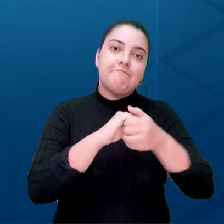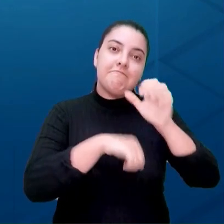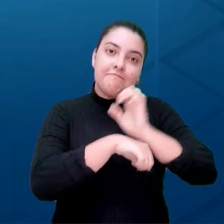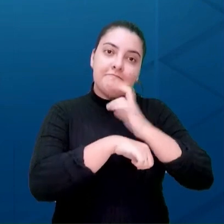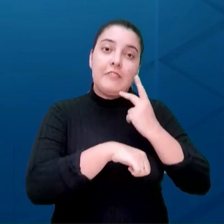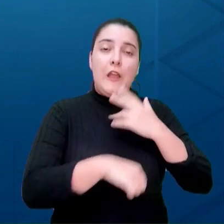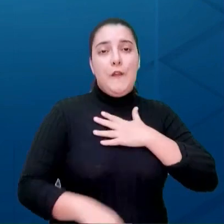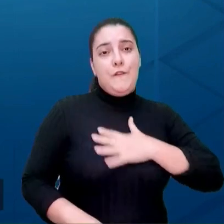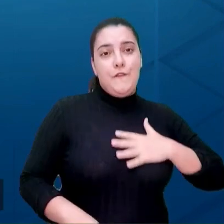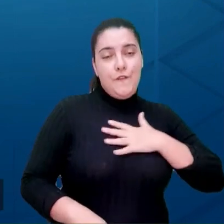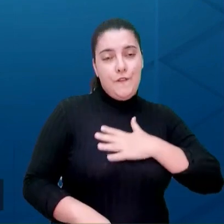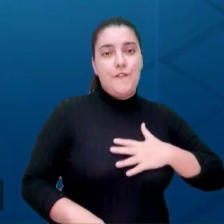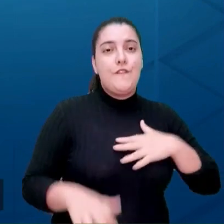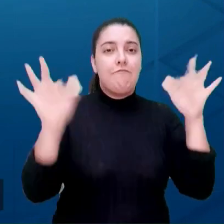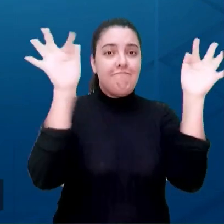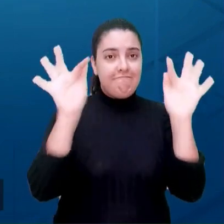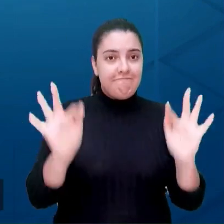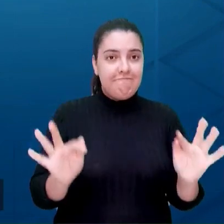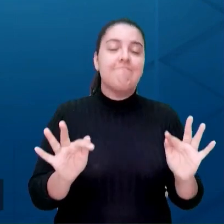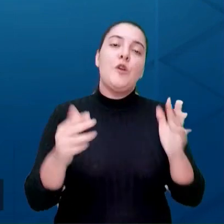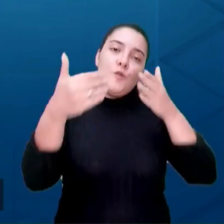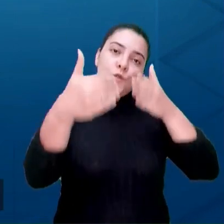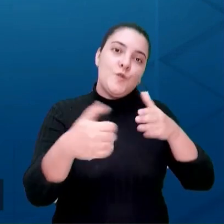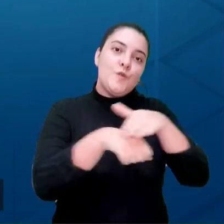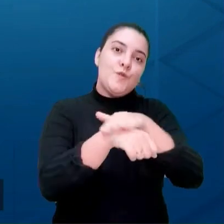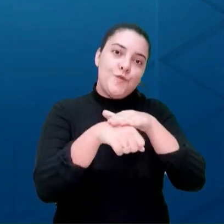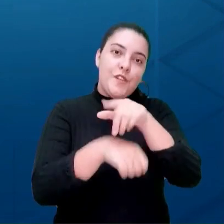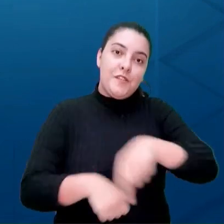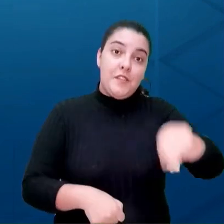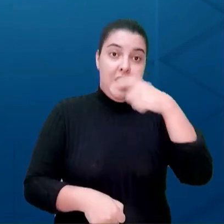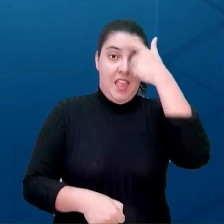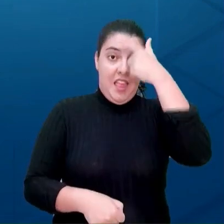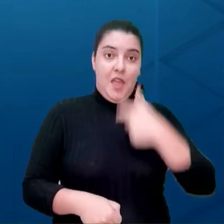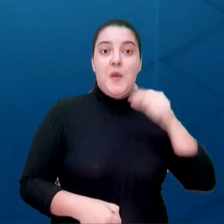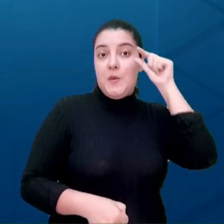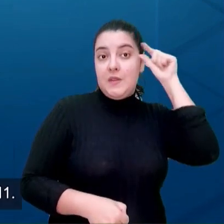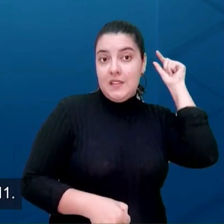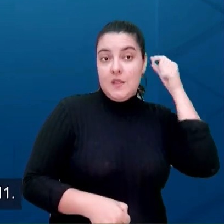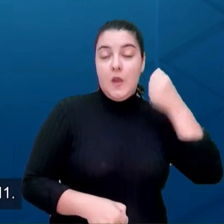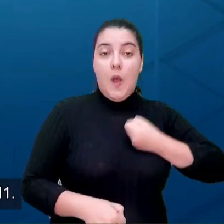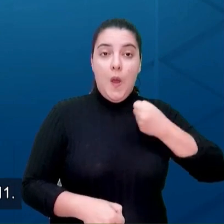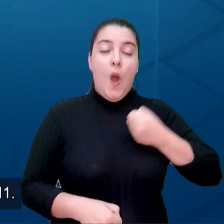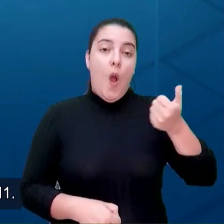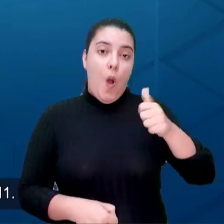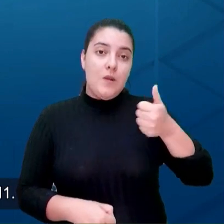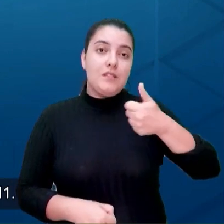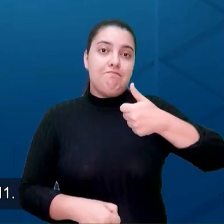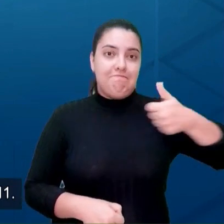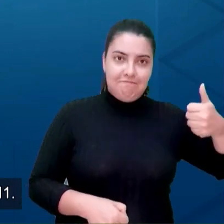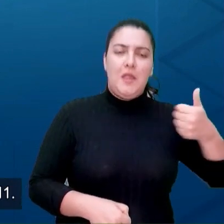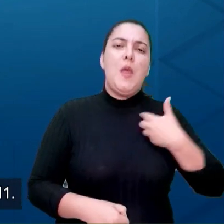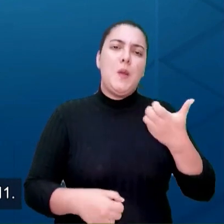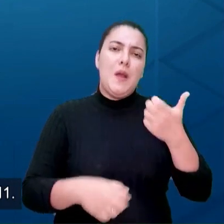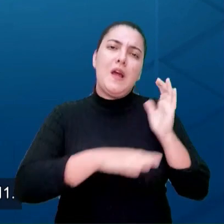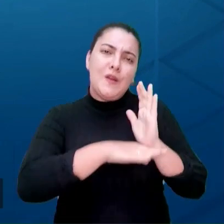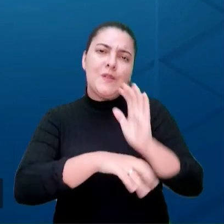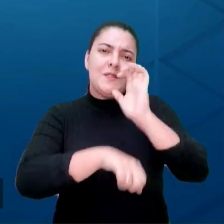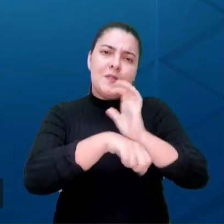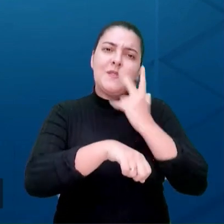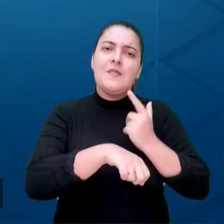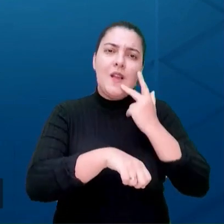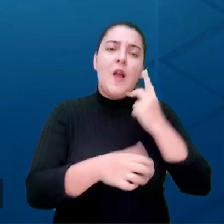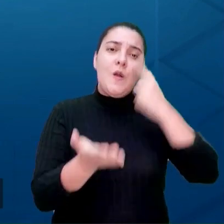Meus irmãos e minhas irmãs cearenses, é com muita alegria e com muita satisfação que me dirijo a todos vocês. Sou Zezinho Albuquerque com o número